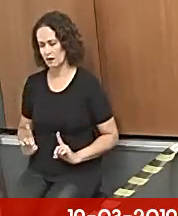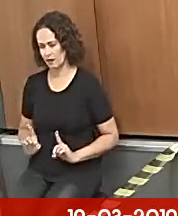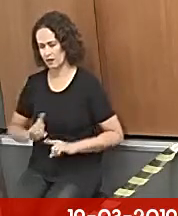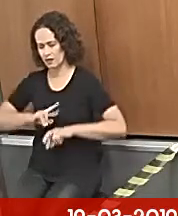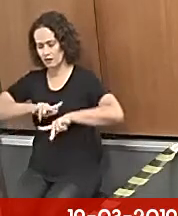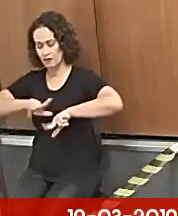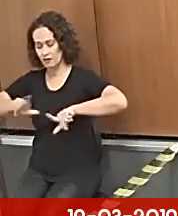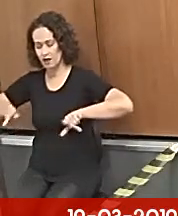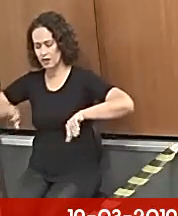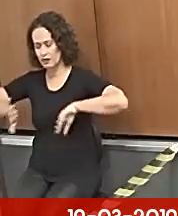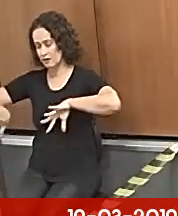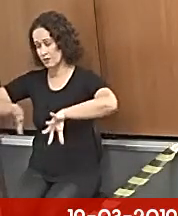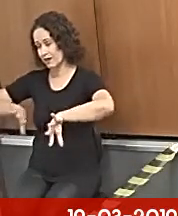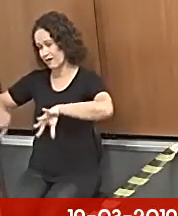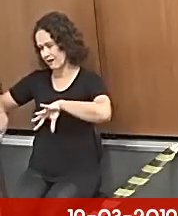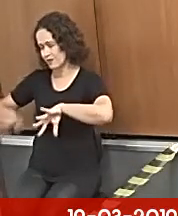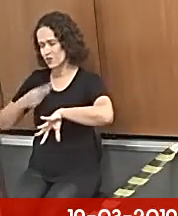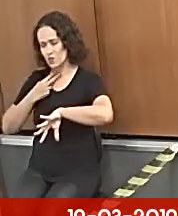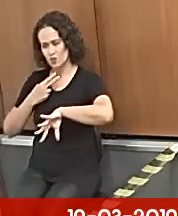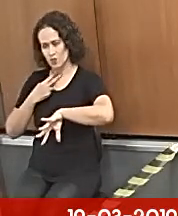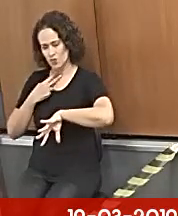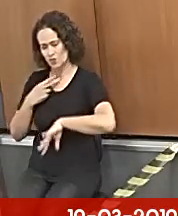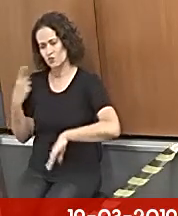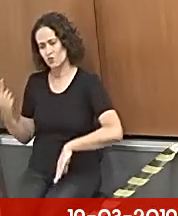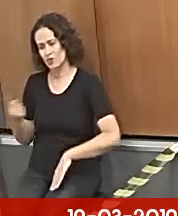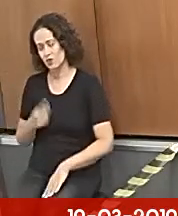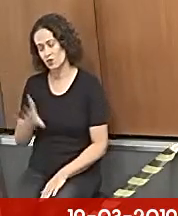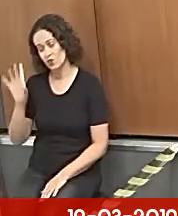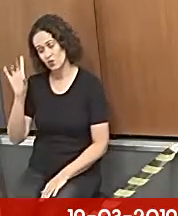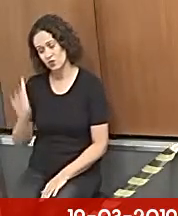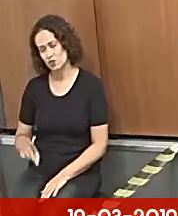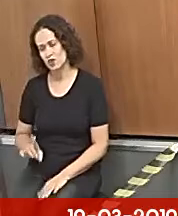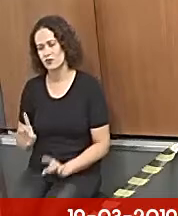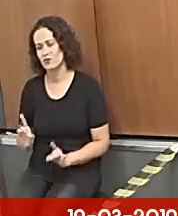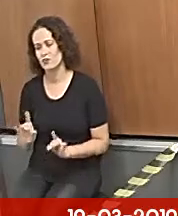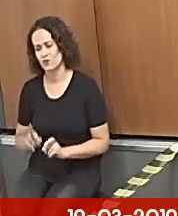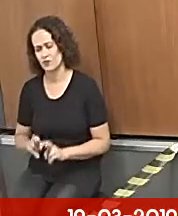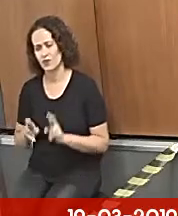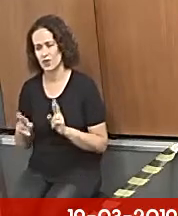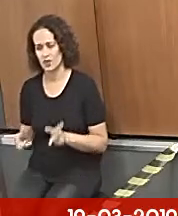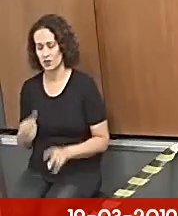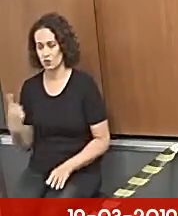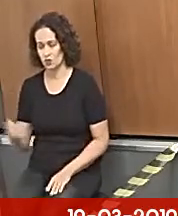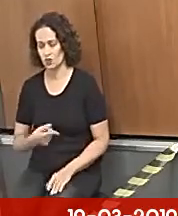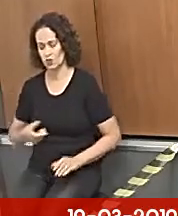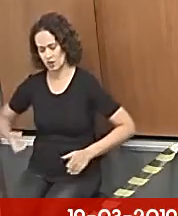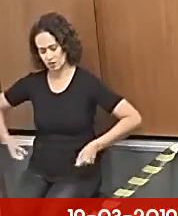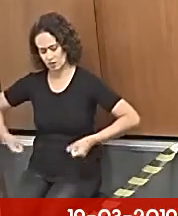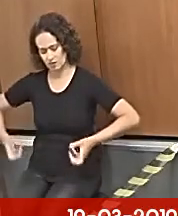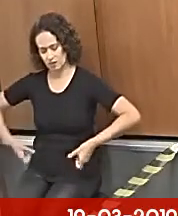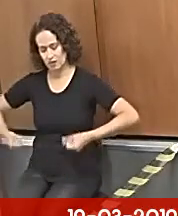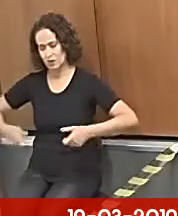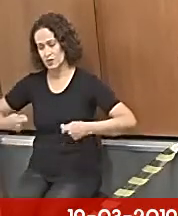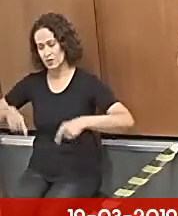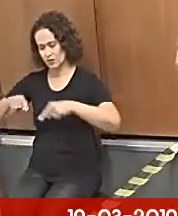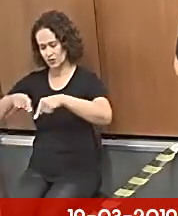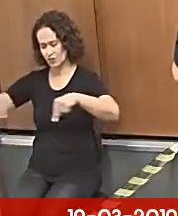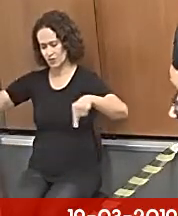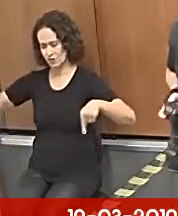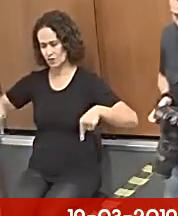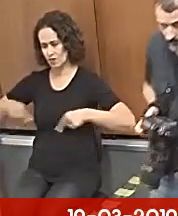tem seu direito diferenciado né nós cadeirante a necessidade do espaço físico para se locomover